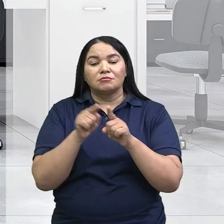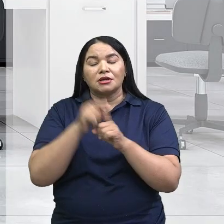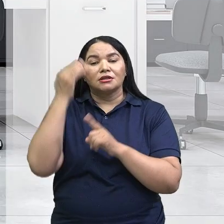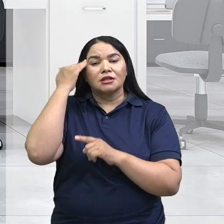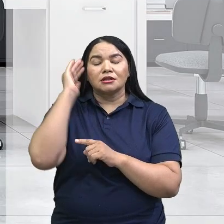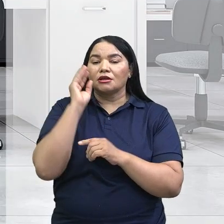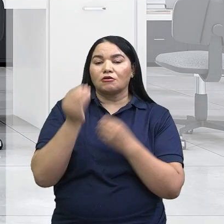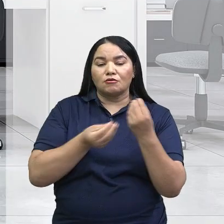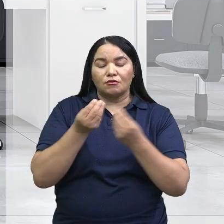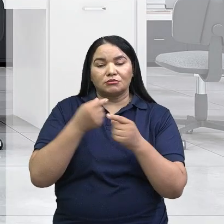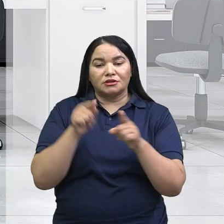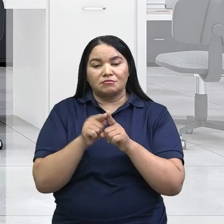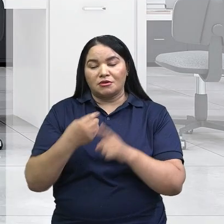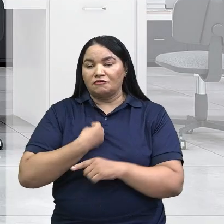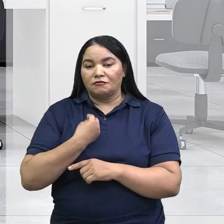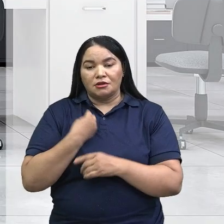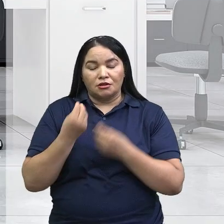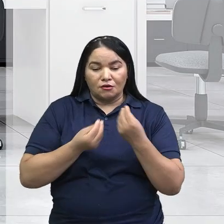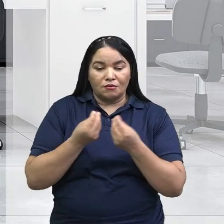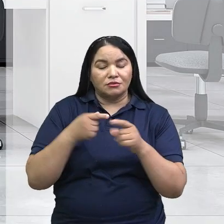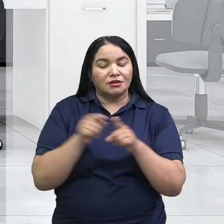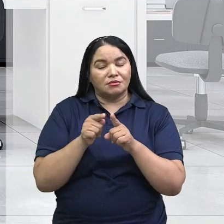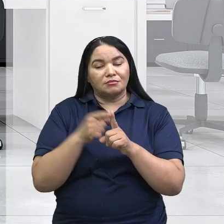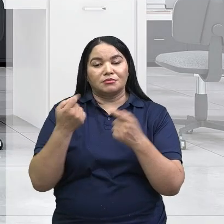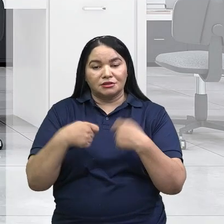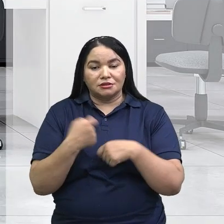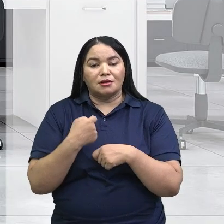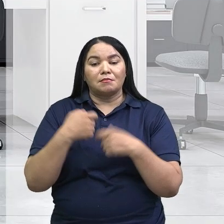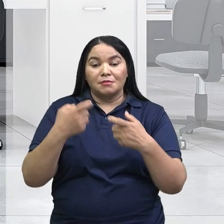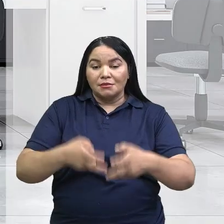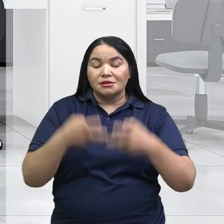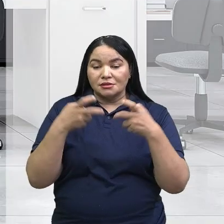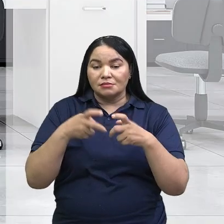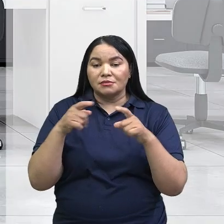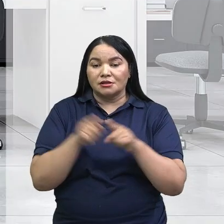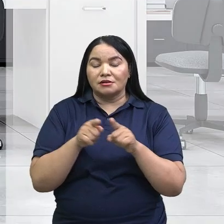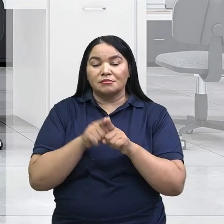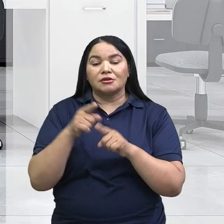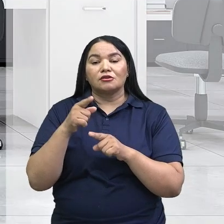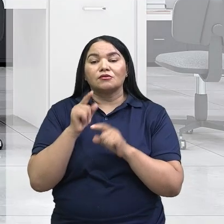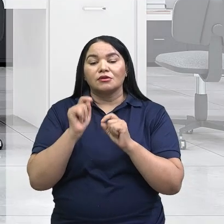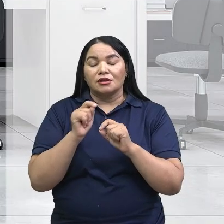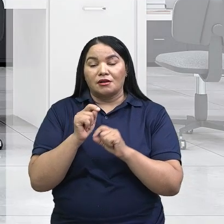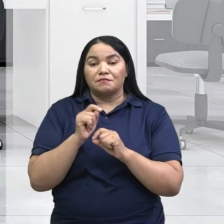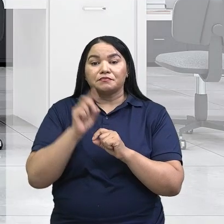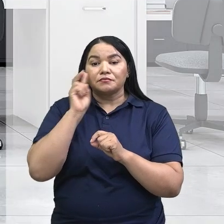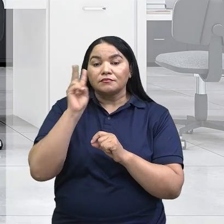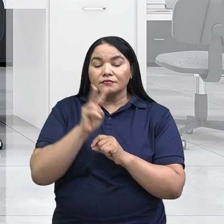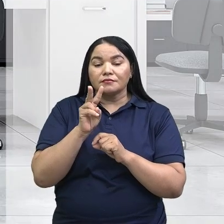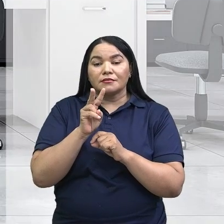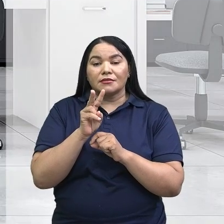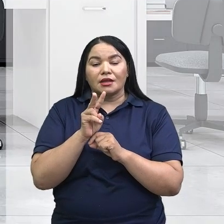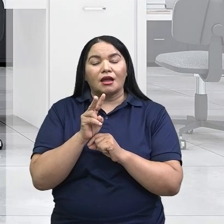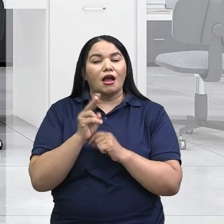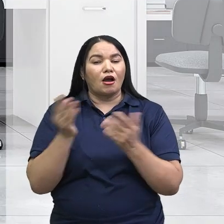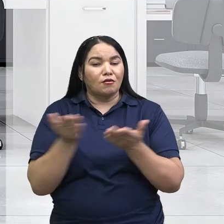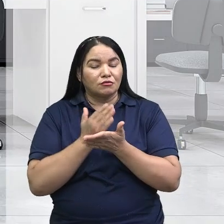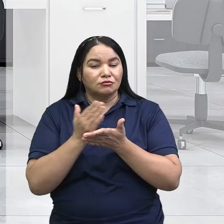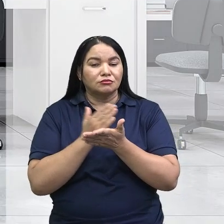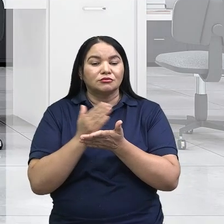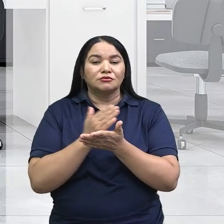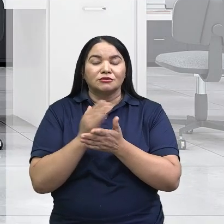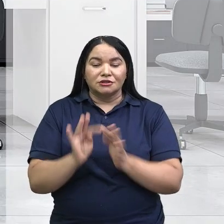diversas situações aí do nosso cotidiano, é importante a gente perceber. E a gente vai ver que passou por ali algumas